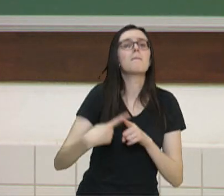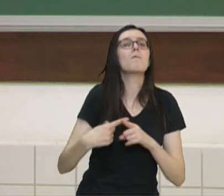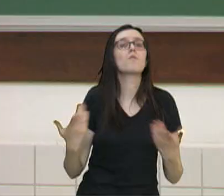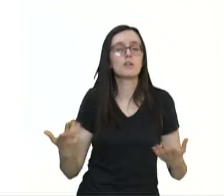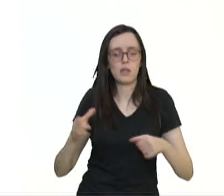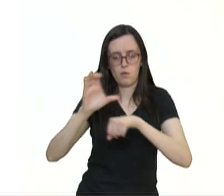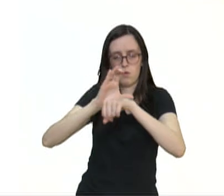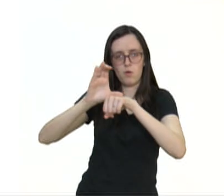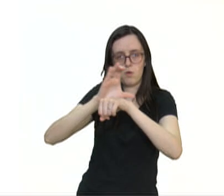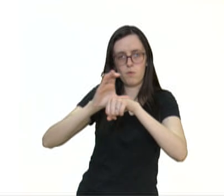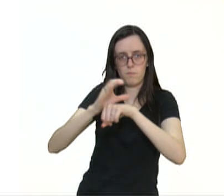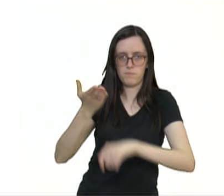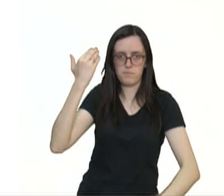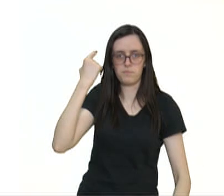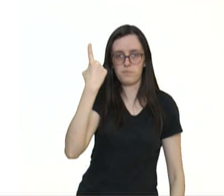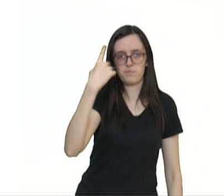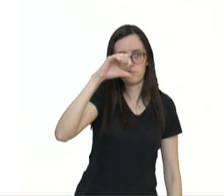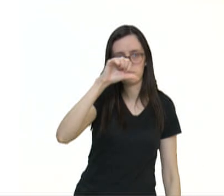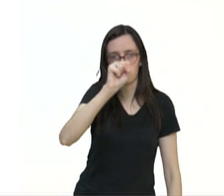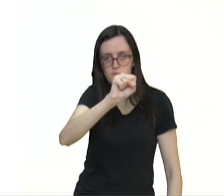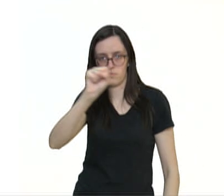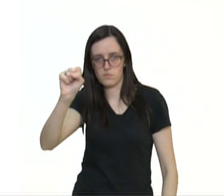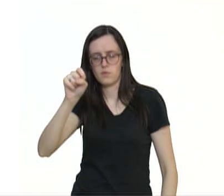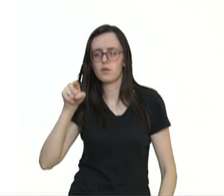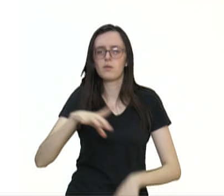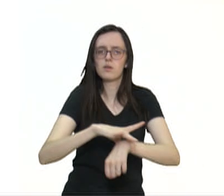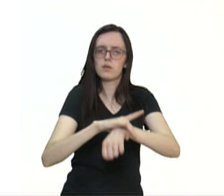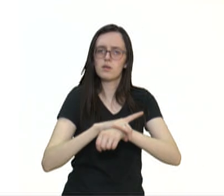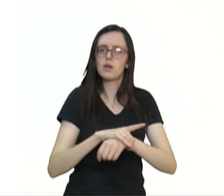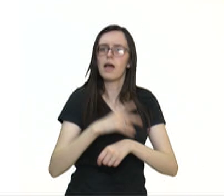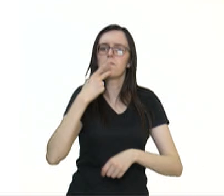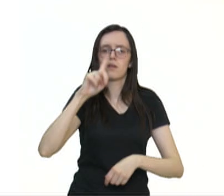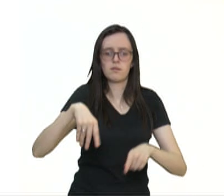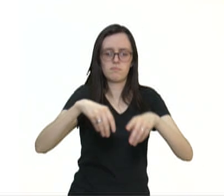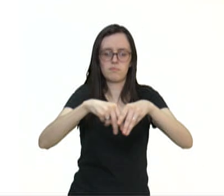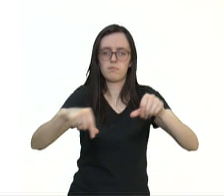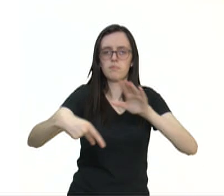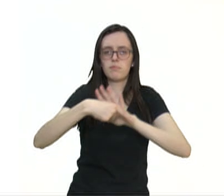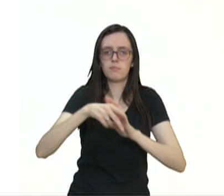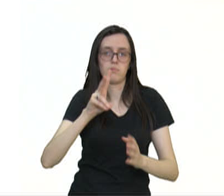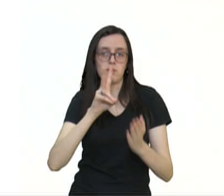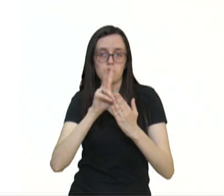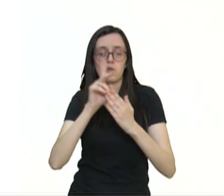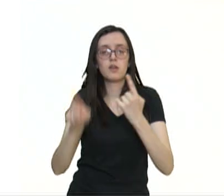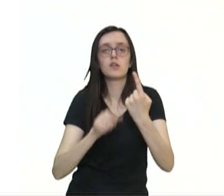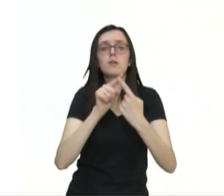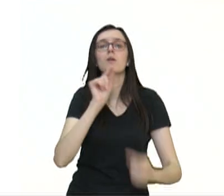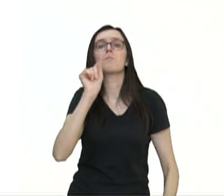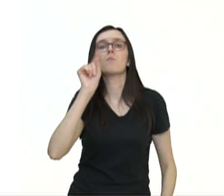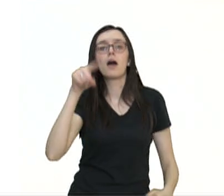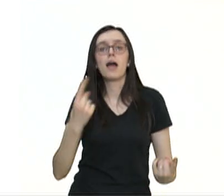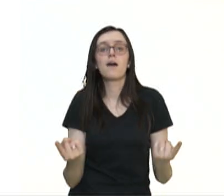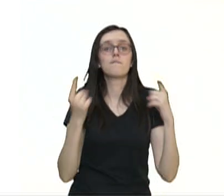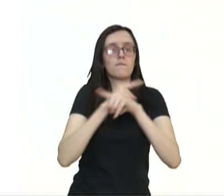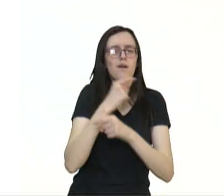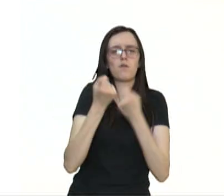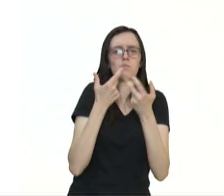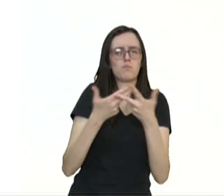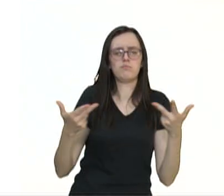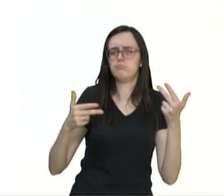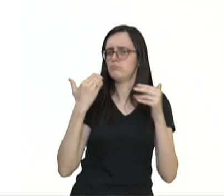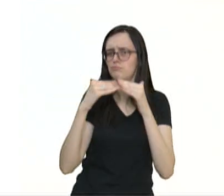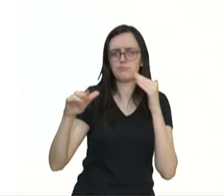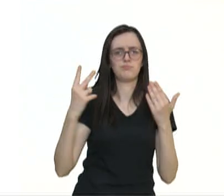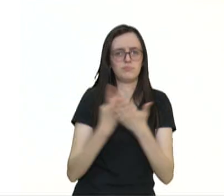porque a Constituição de 1988 garante a demarcação das terras indígenas com o objetivo de reverter algumas injustiças